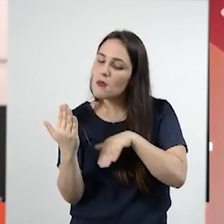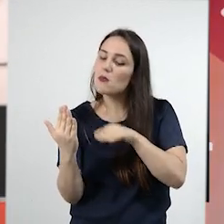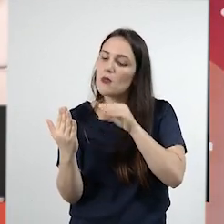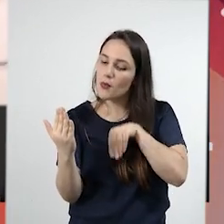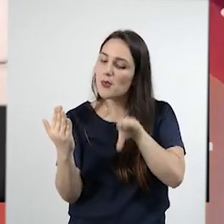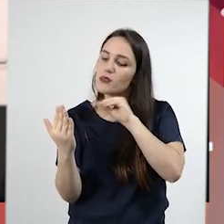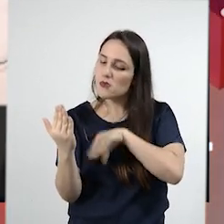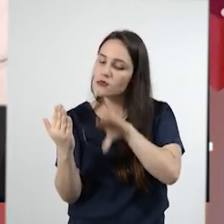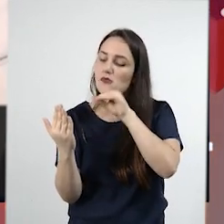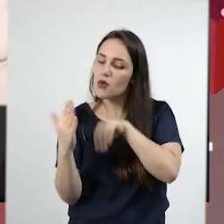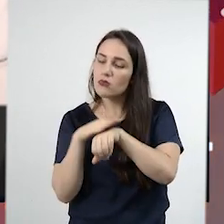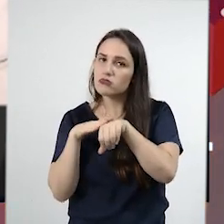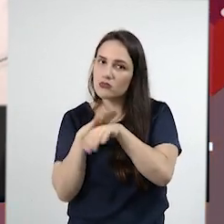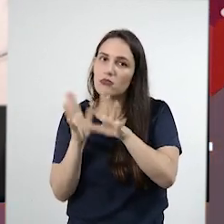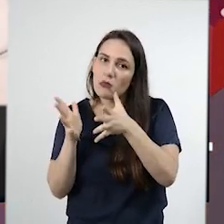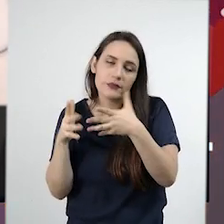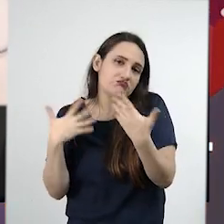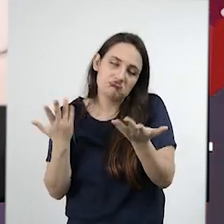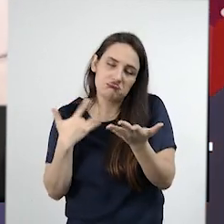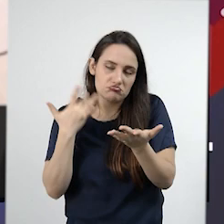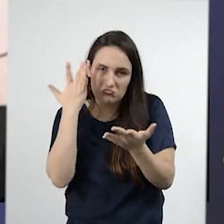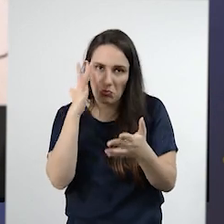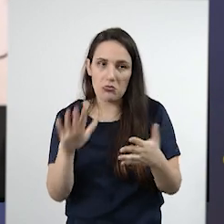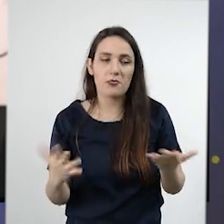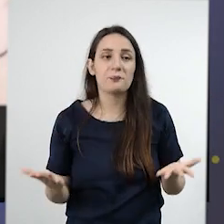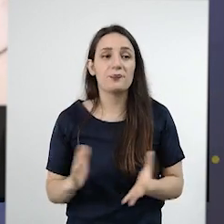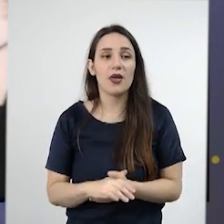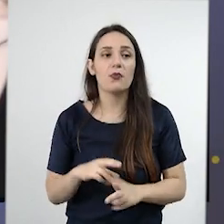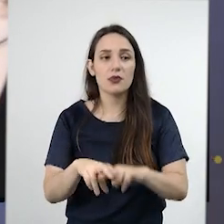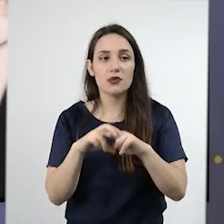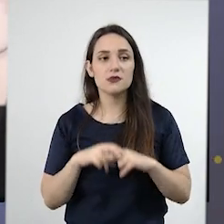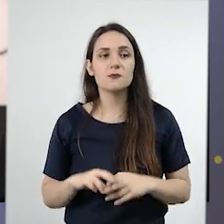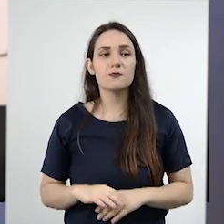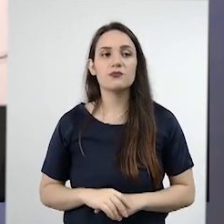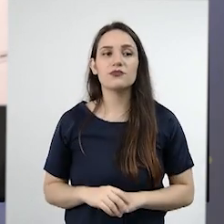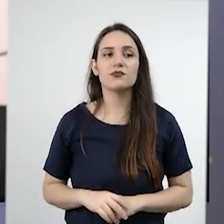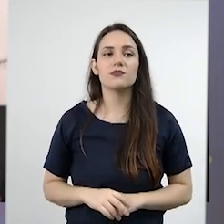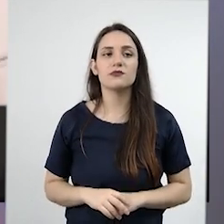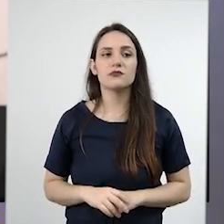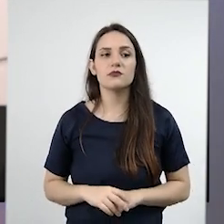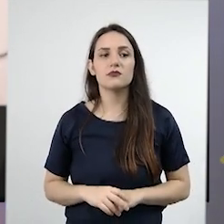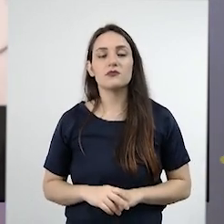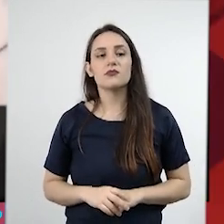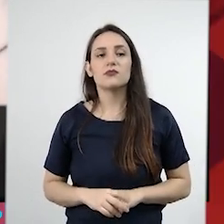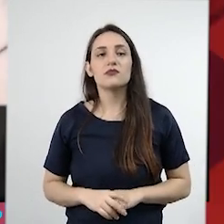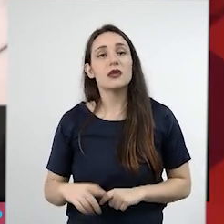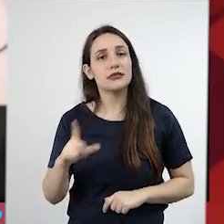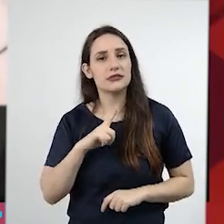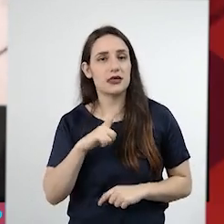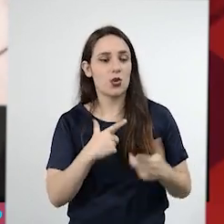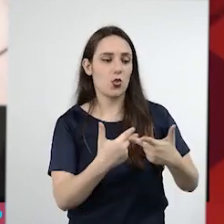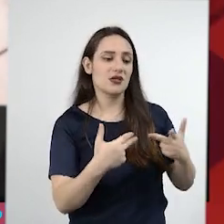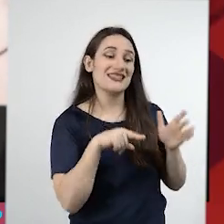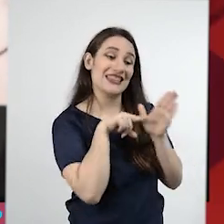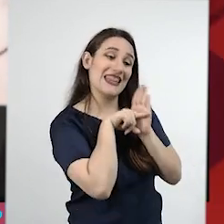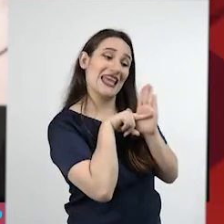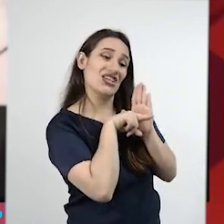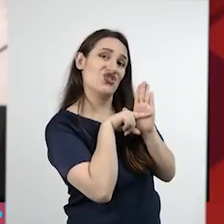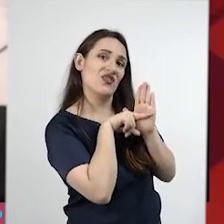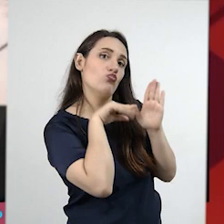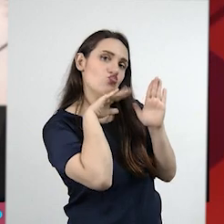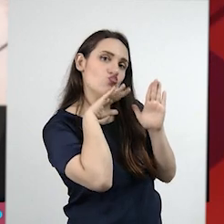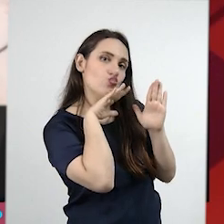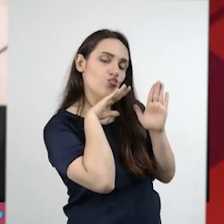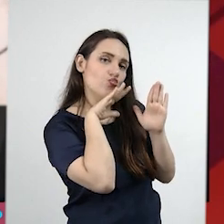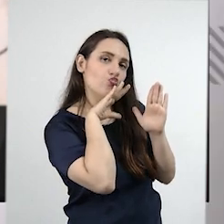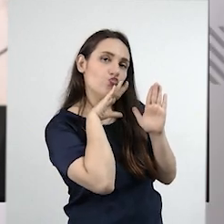estar presencialmente. Então, eu visualizo que, além desses pontos negativos que